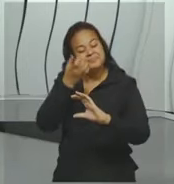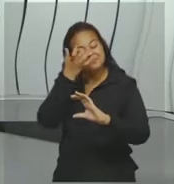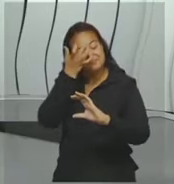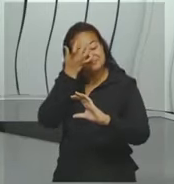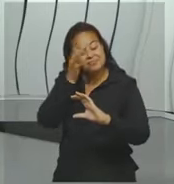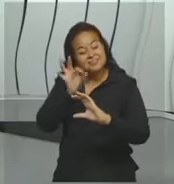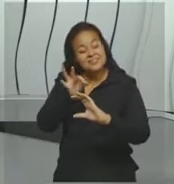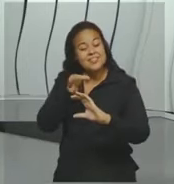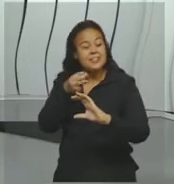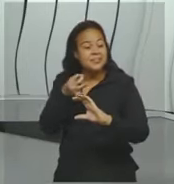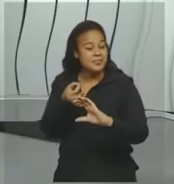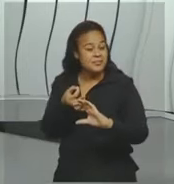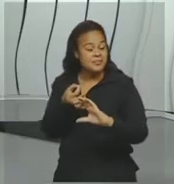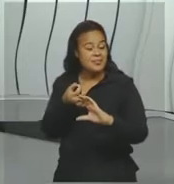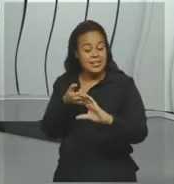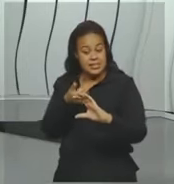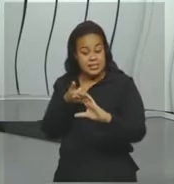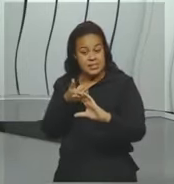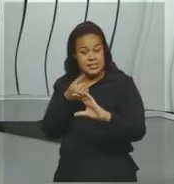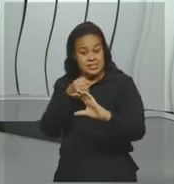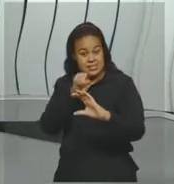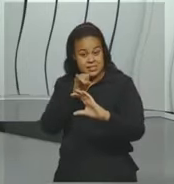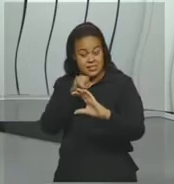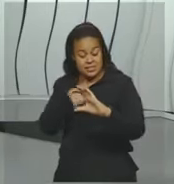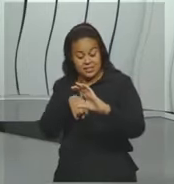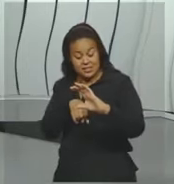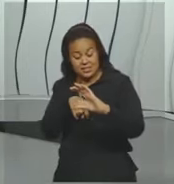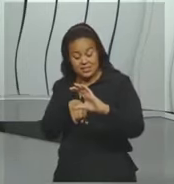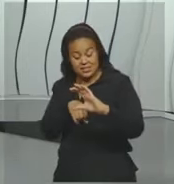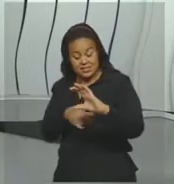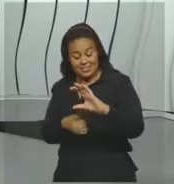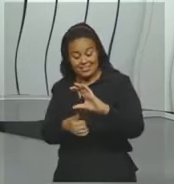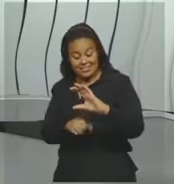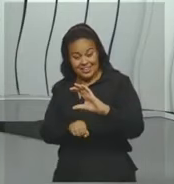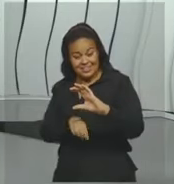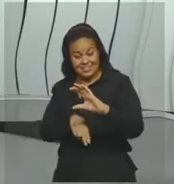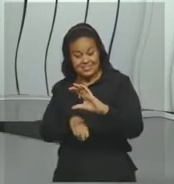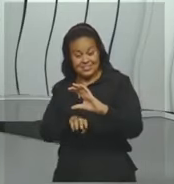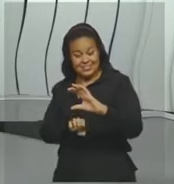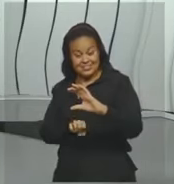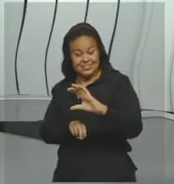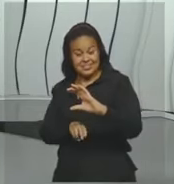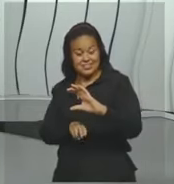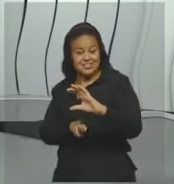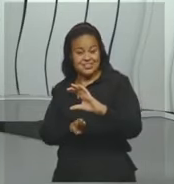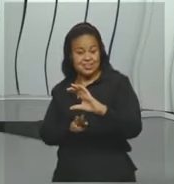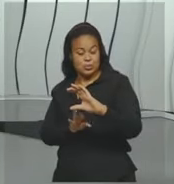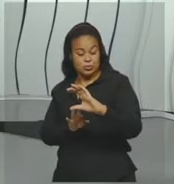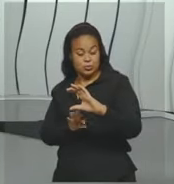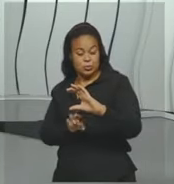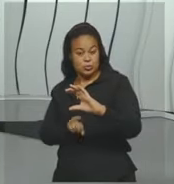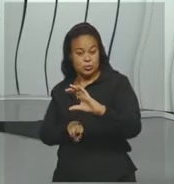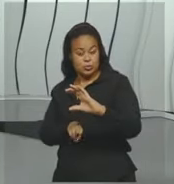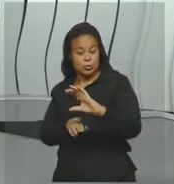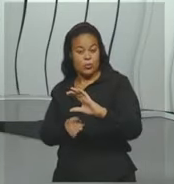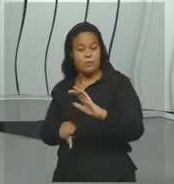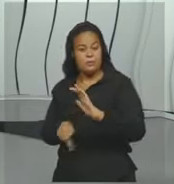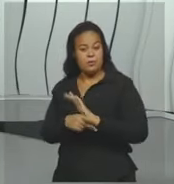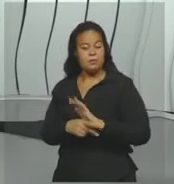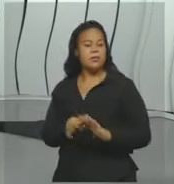essa caixa tem 10 newtons de força, você precisaria apenas de 5 newtons de força para levantar